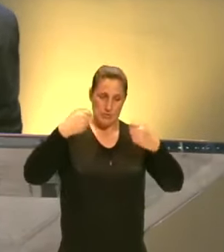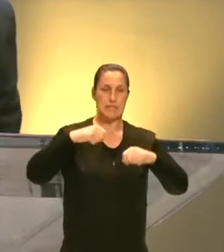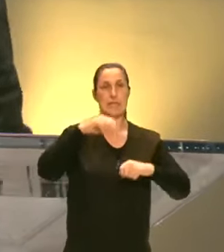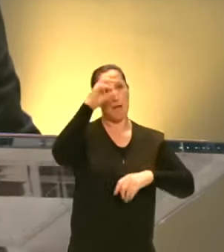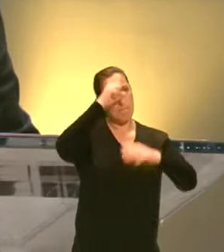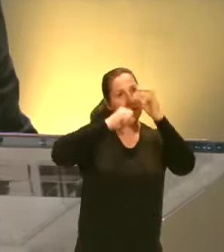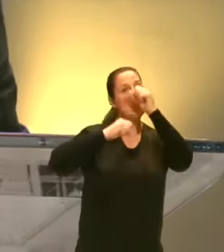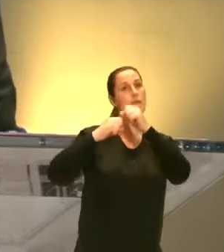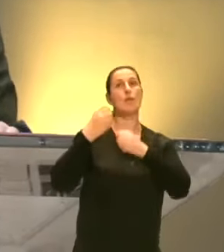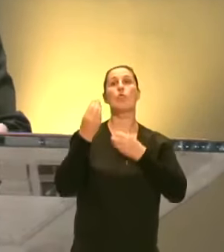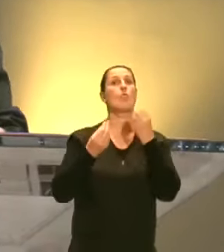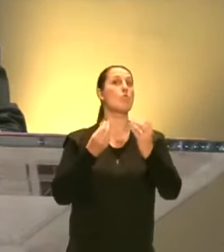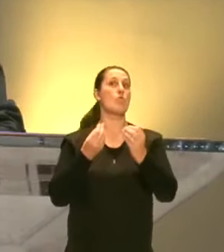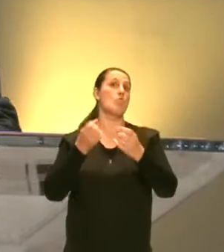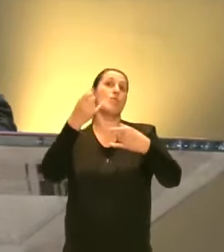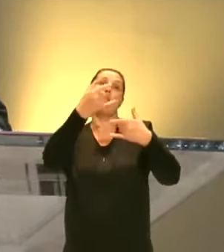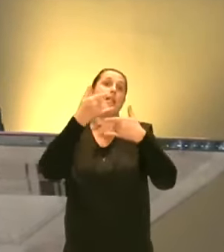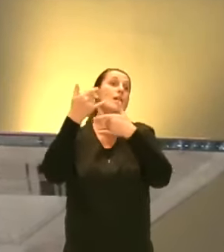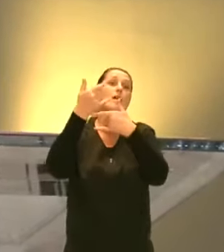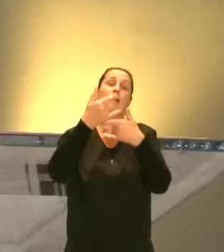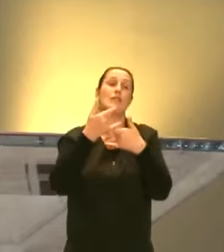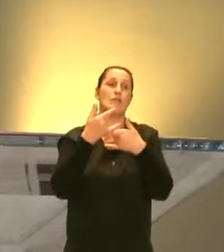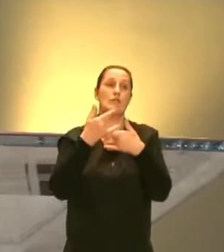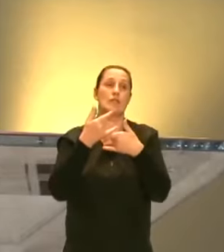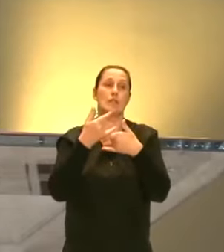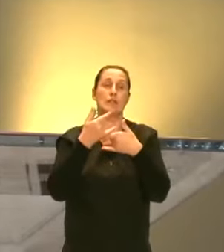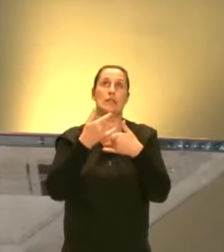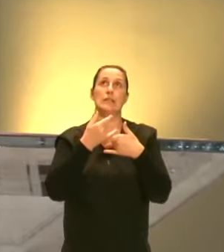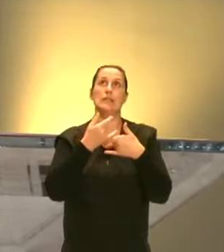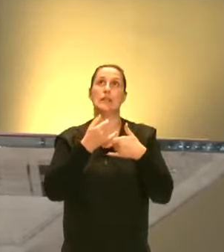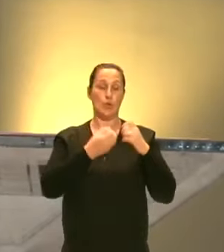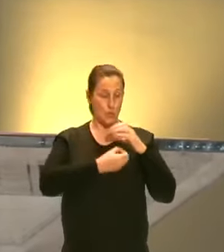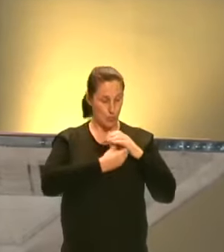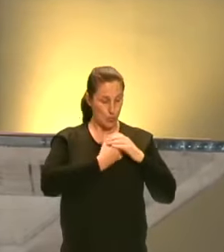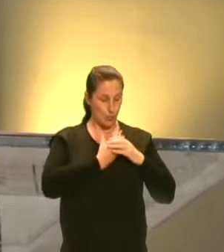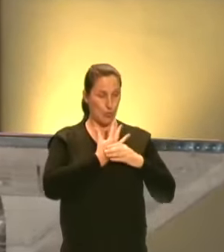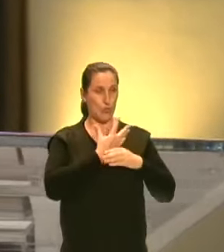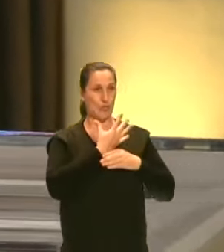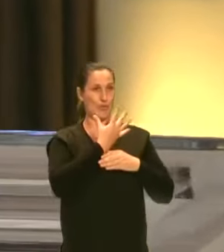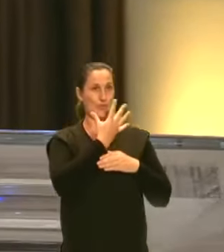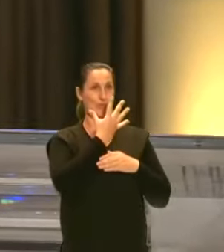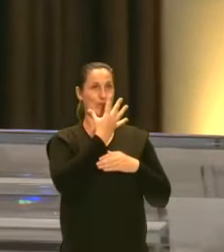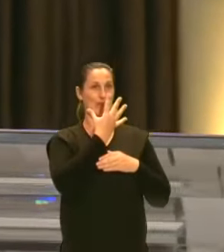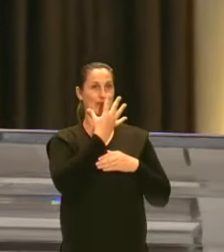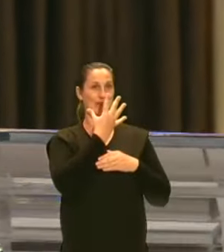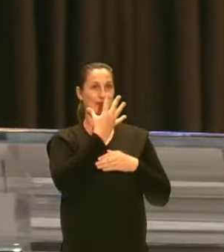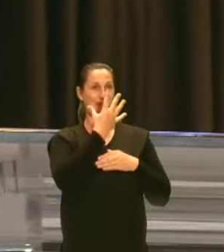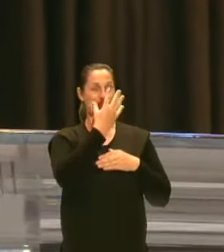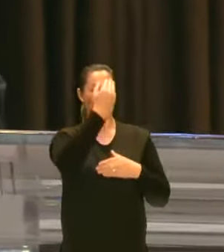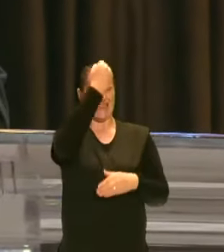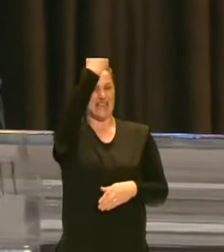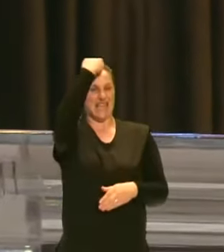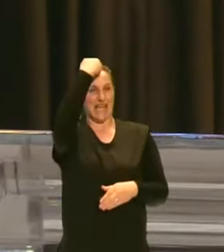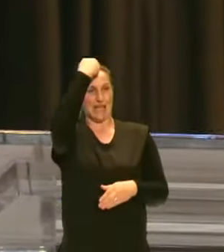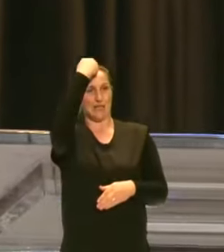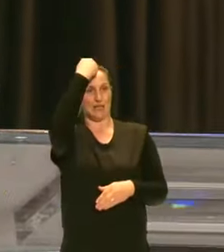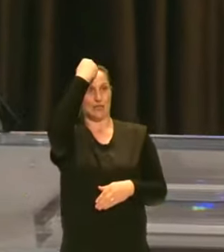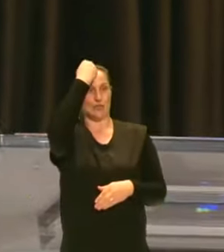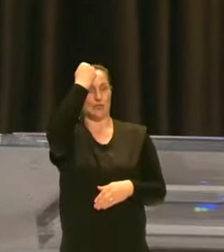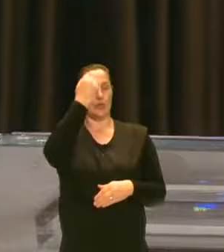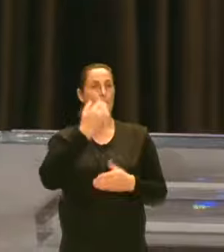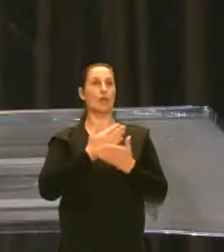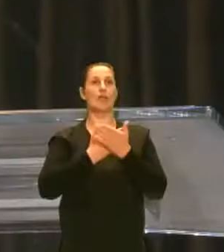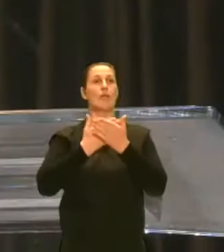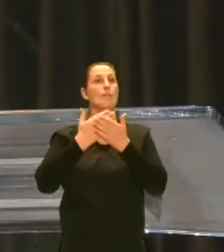é que é esse negócio aí. E aí surgiu dentro de mim um dom de MacGyver. Um negócio meio assim que floresceu